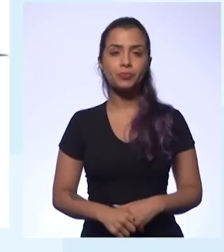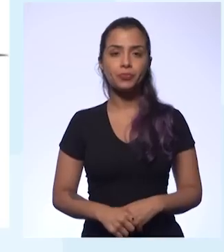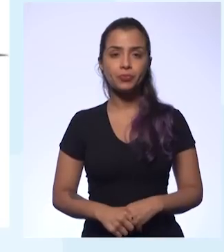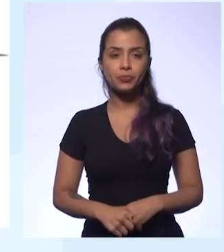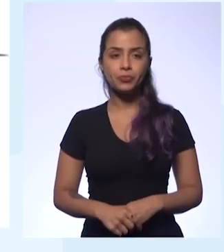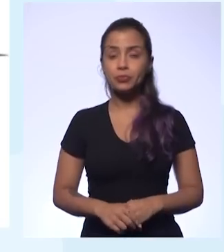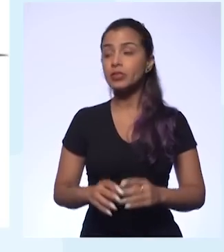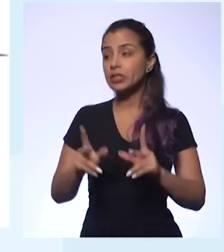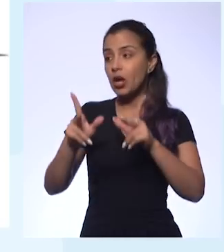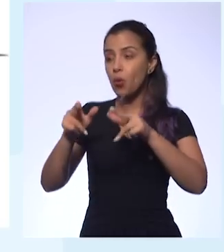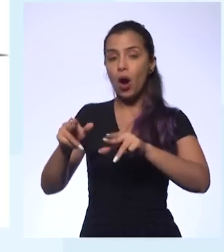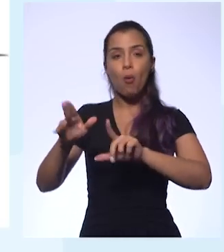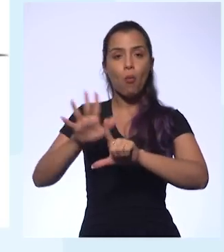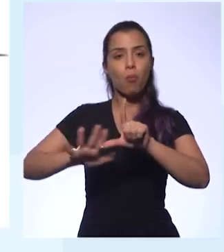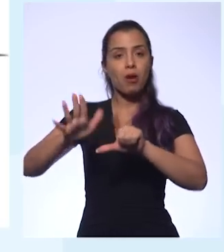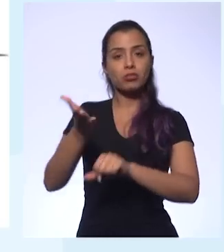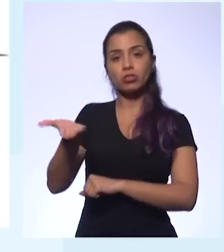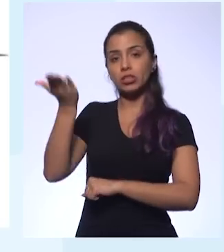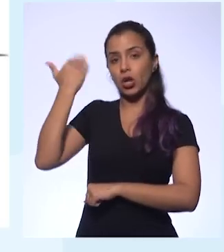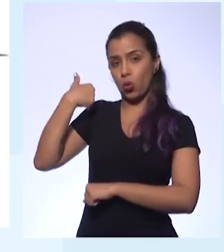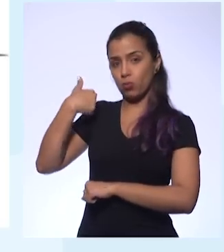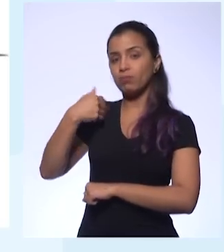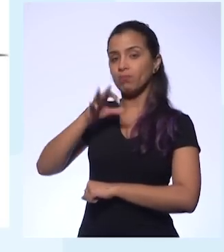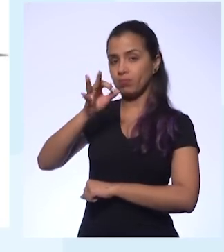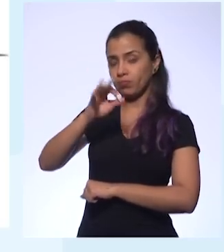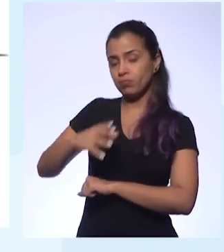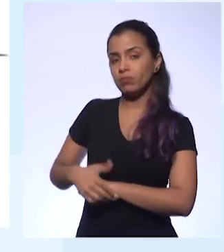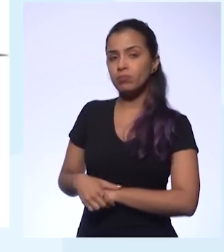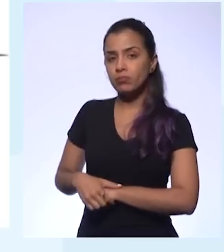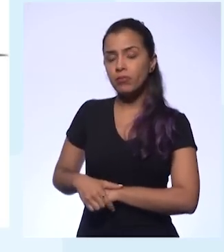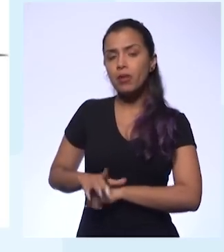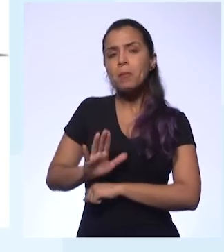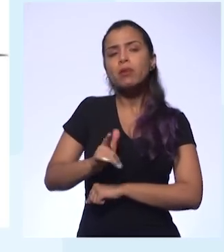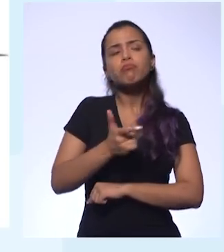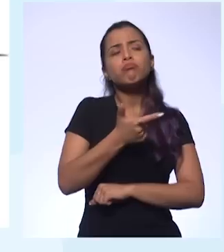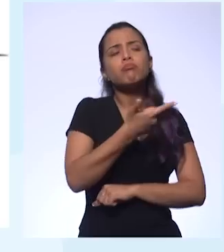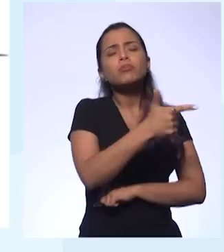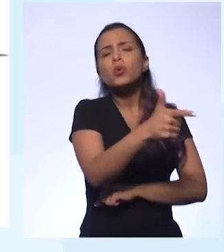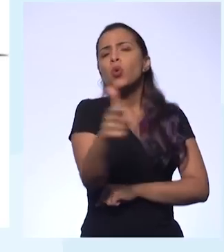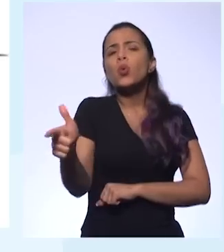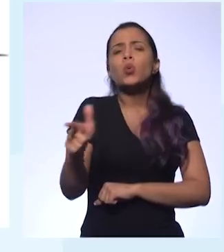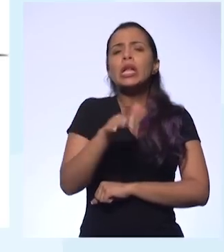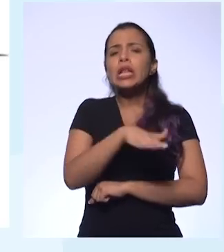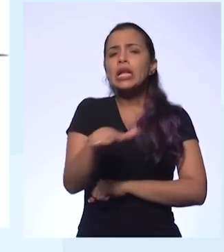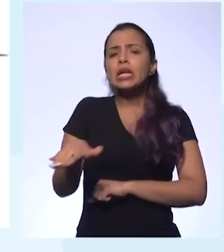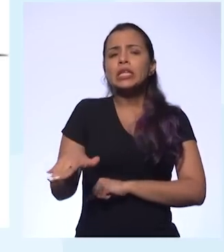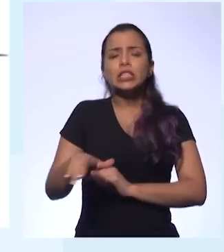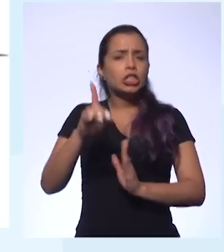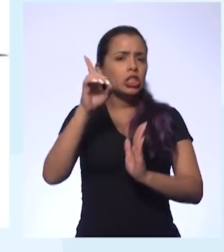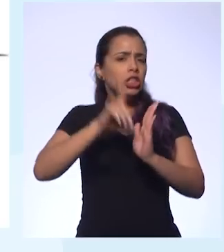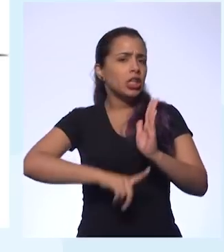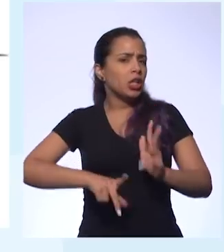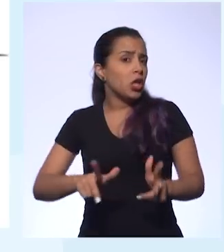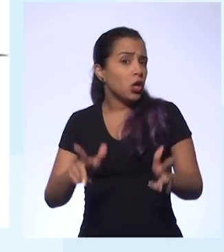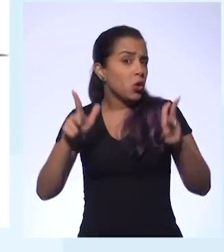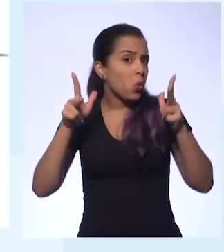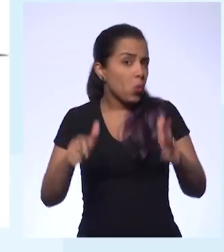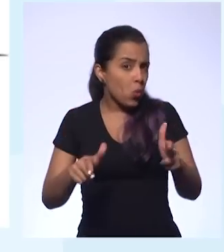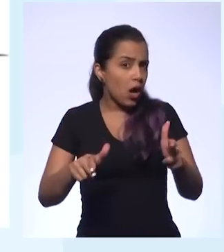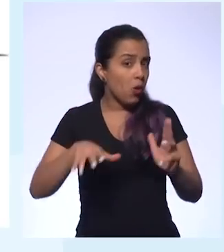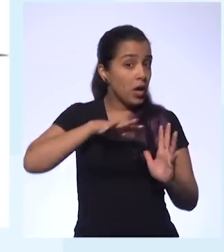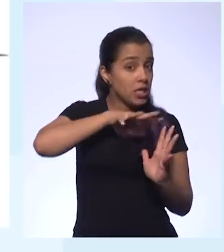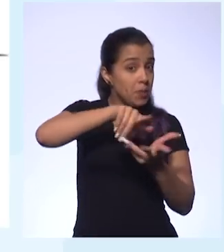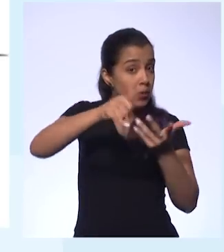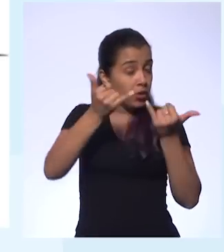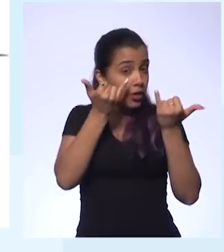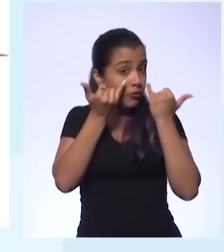Daquele do cartão anterior. Do cartão anterior, ela está. E as outras crianças têm o direito a este mundo informacional